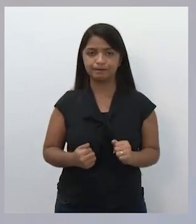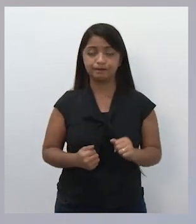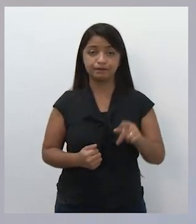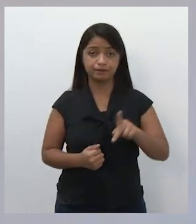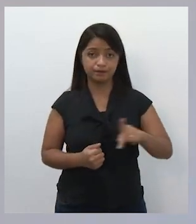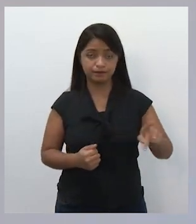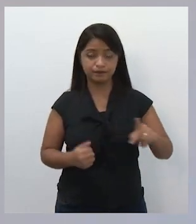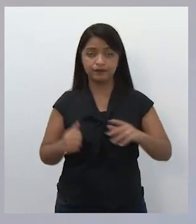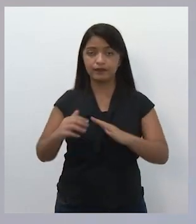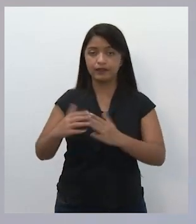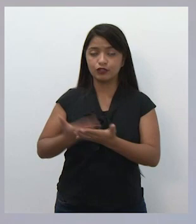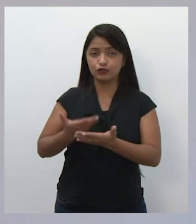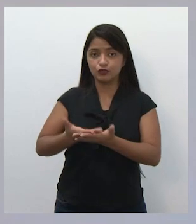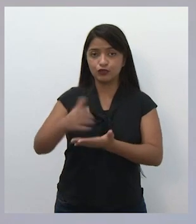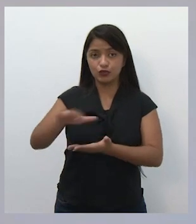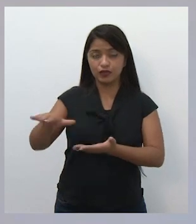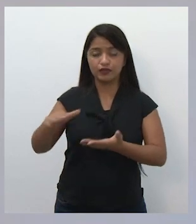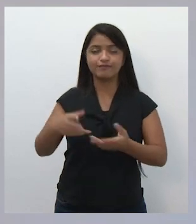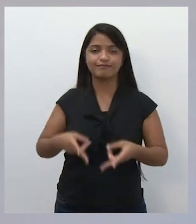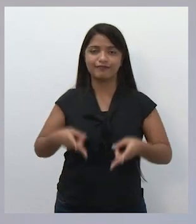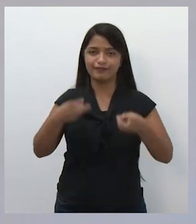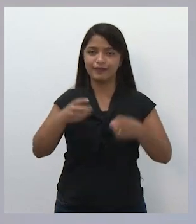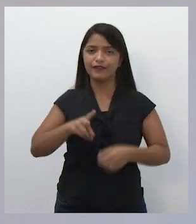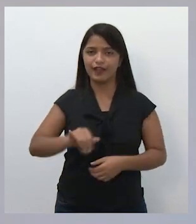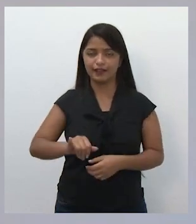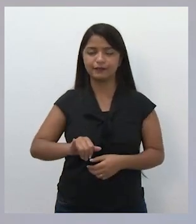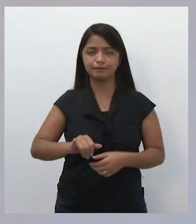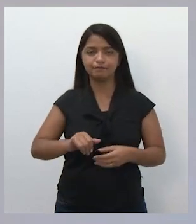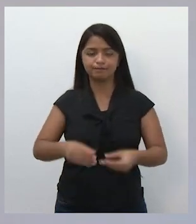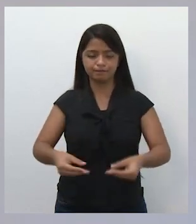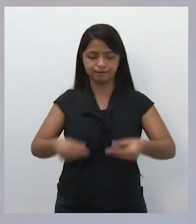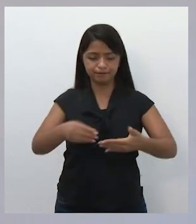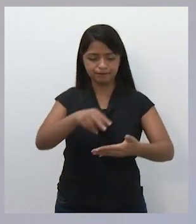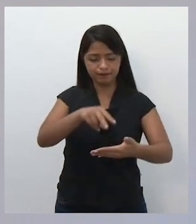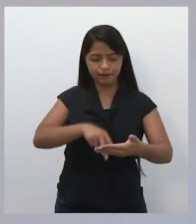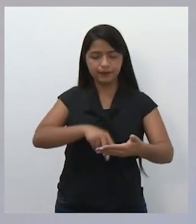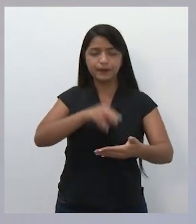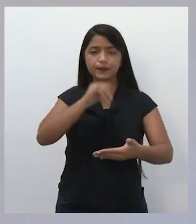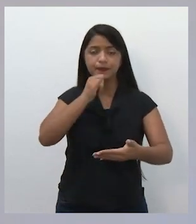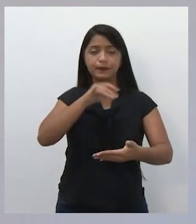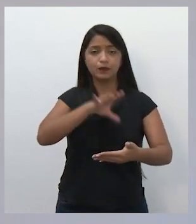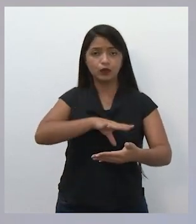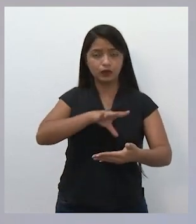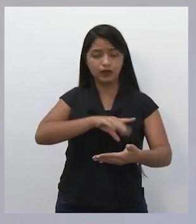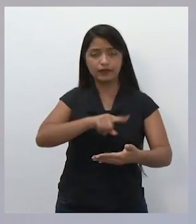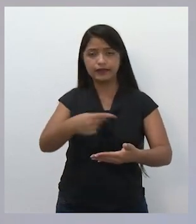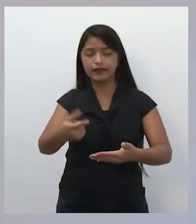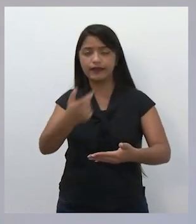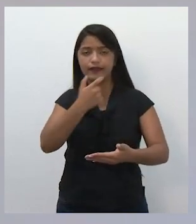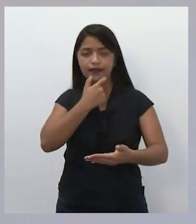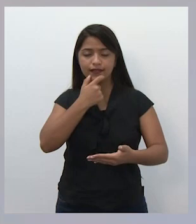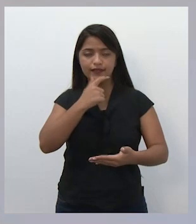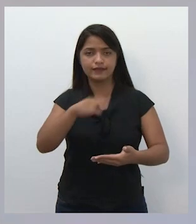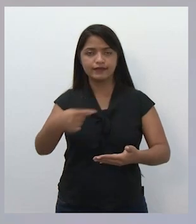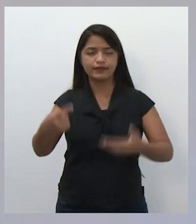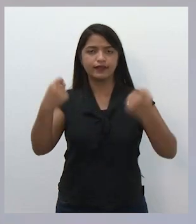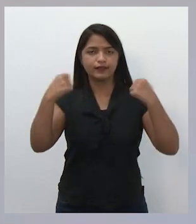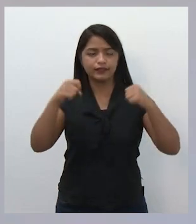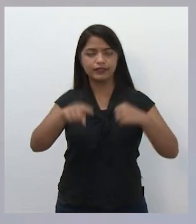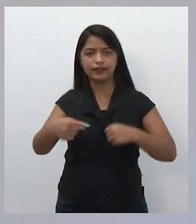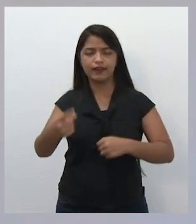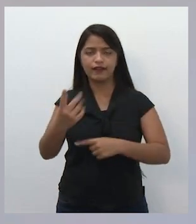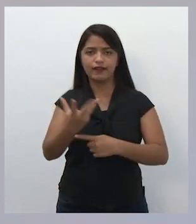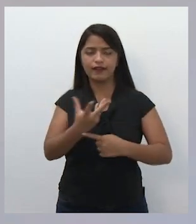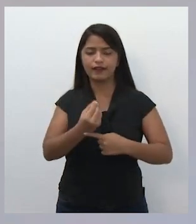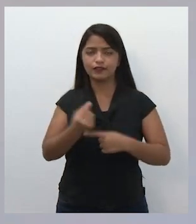perceber quando ele pegar esse material, que língua portuguesa nós estamos falando, língua inglesa, educação física e arte, nós